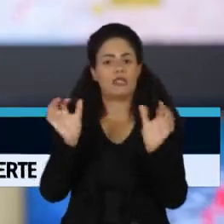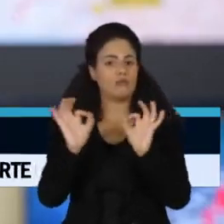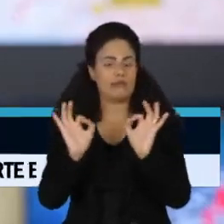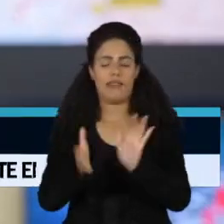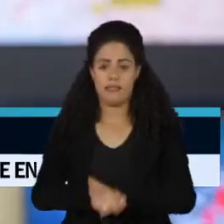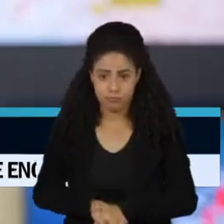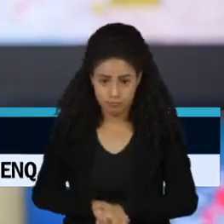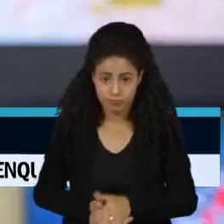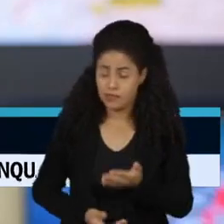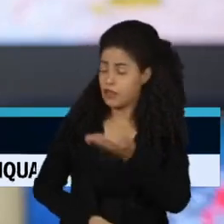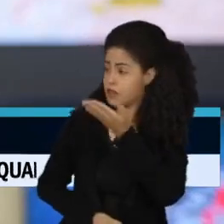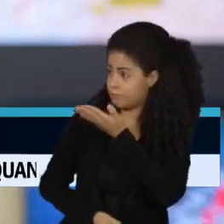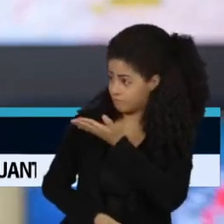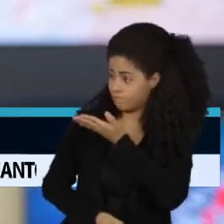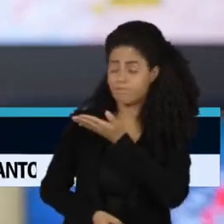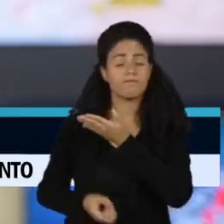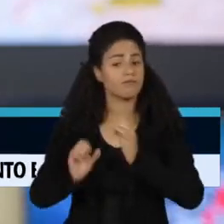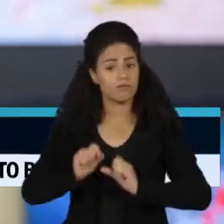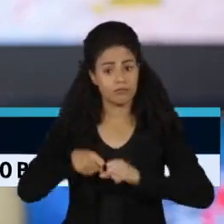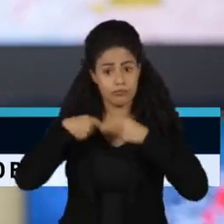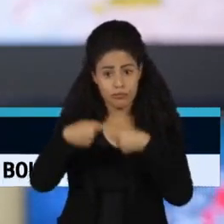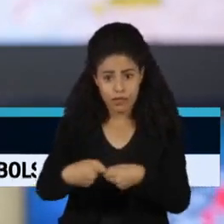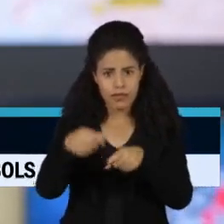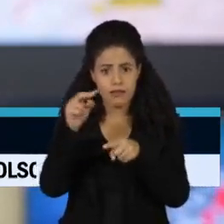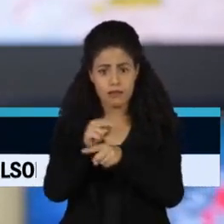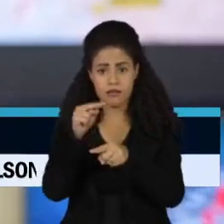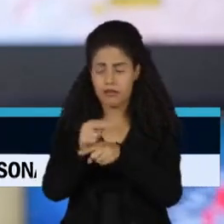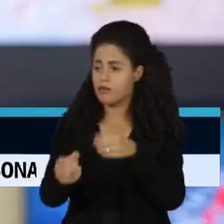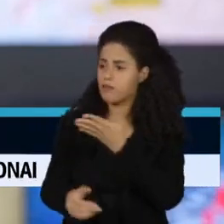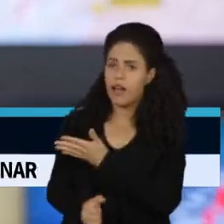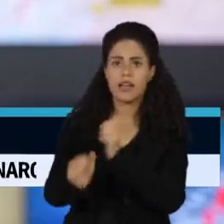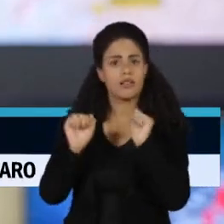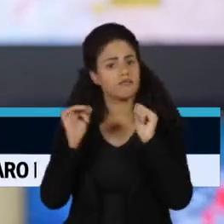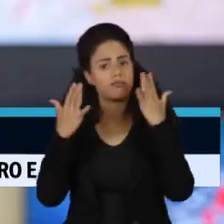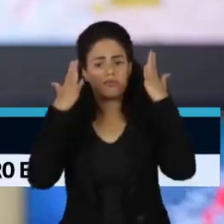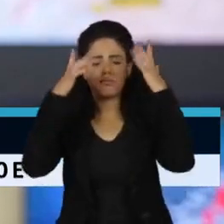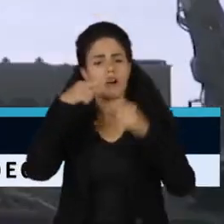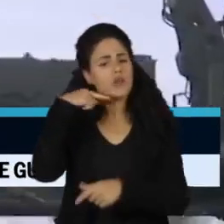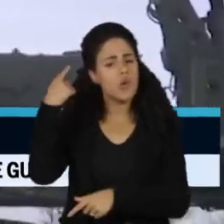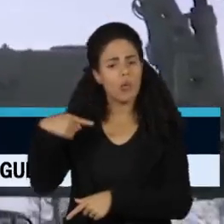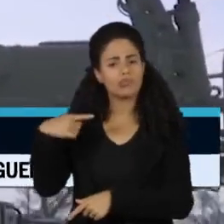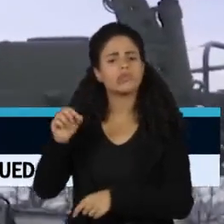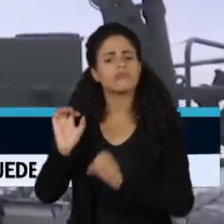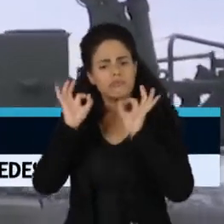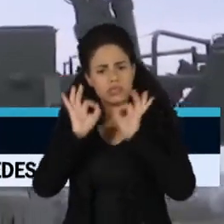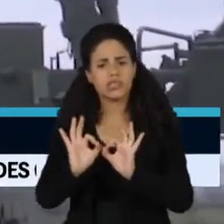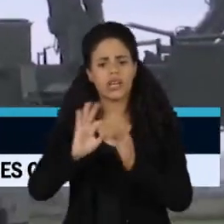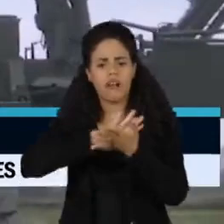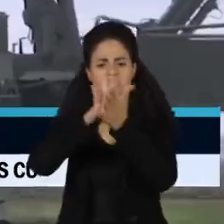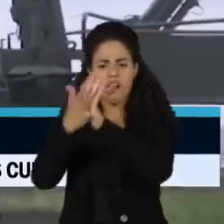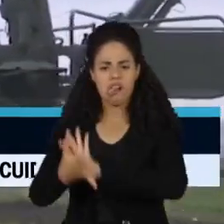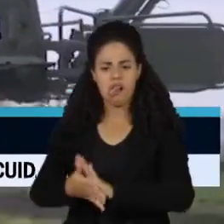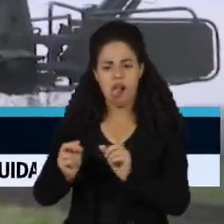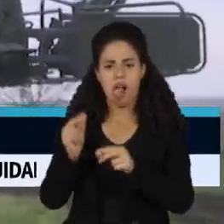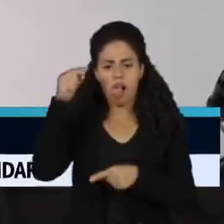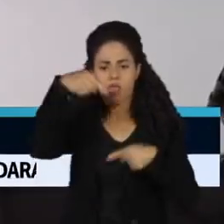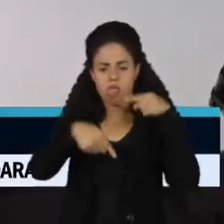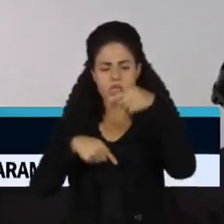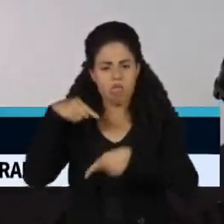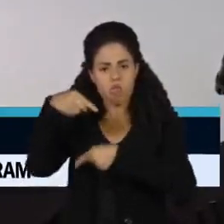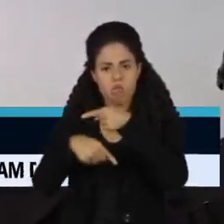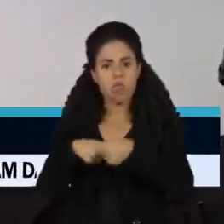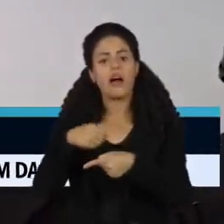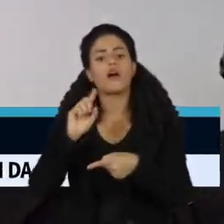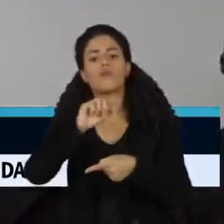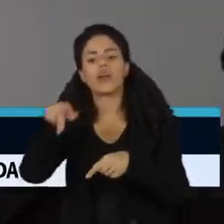O porta-voz do Ministério da Defesa da Rússia celebrou os ataques e disse que a operação destruiu armas e munição fornecidas